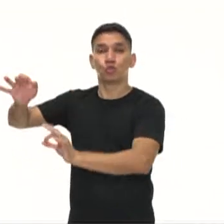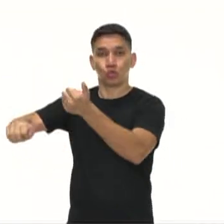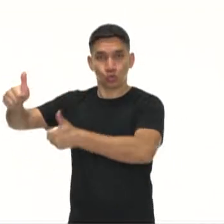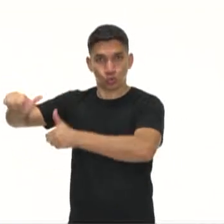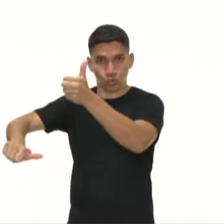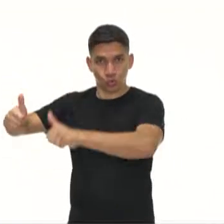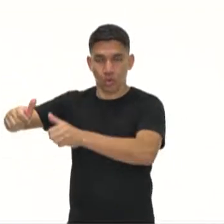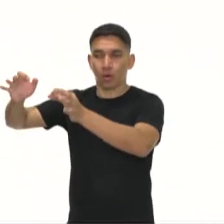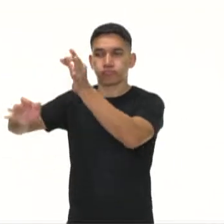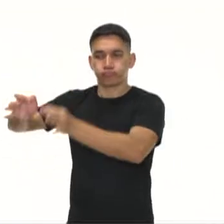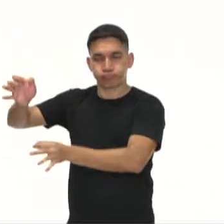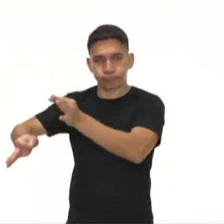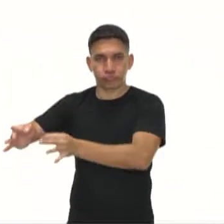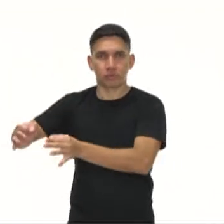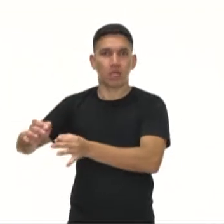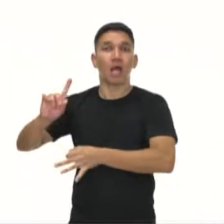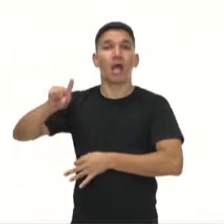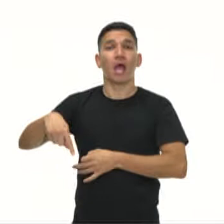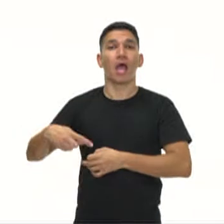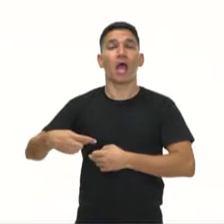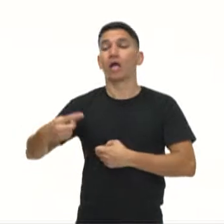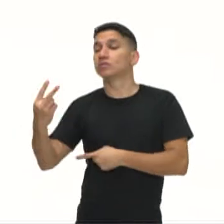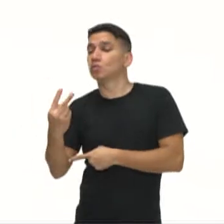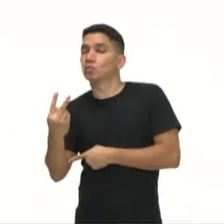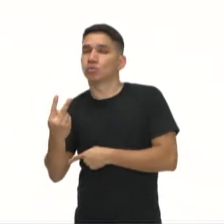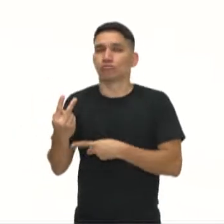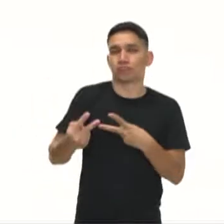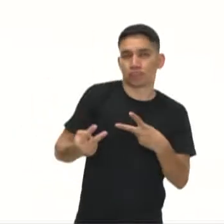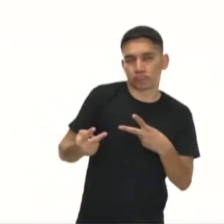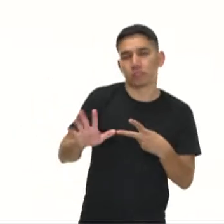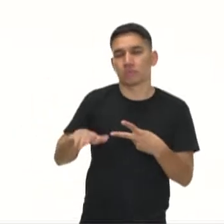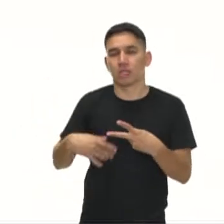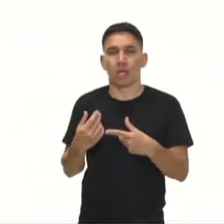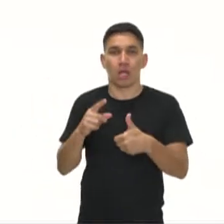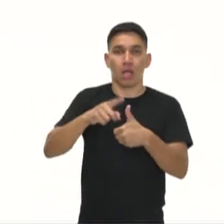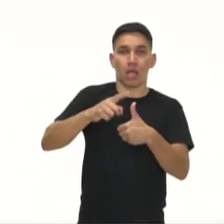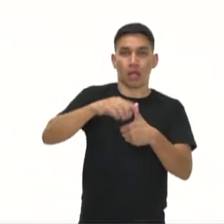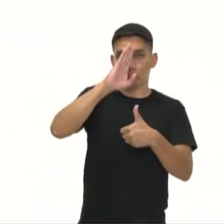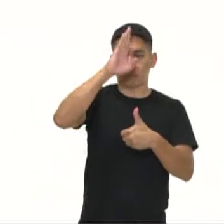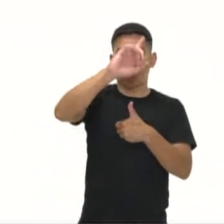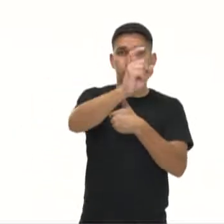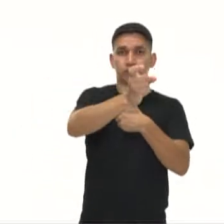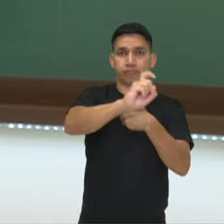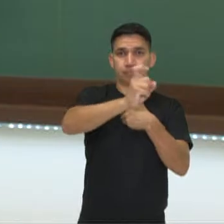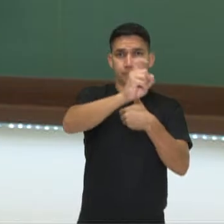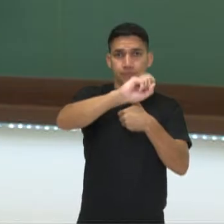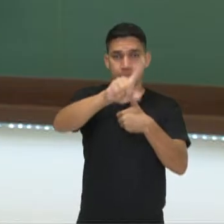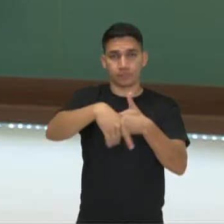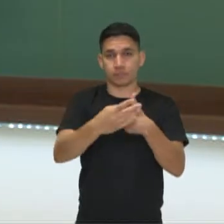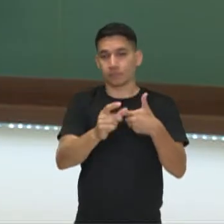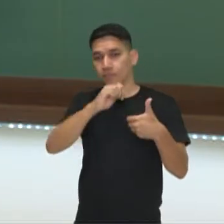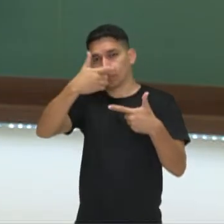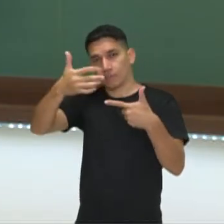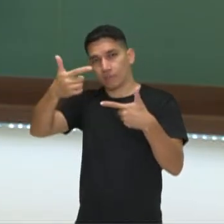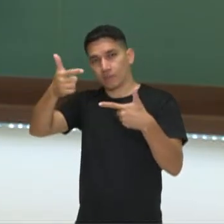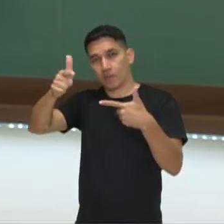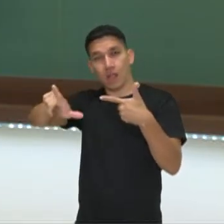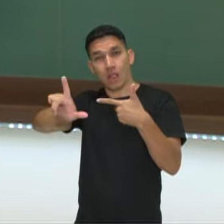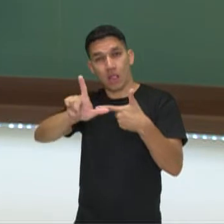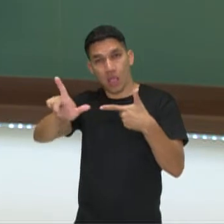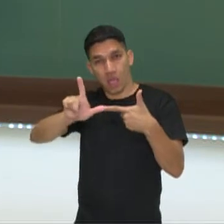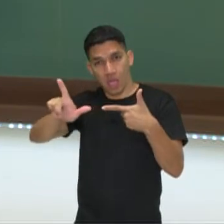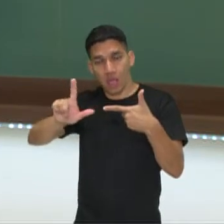ali de forma secundária, acabam perdendo também um pouco das suas representações, né, do seu sentido, porque o